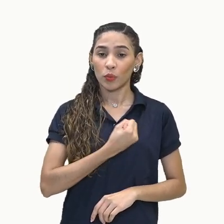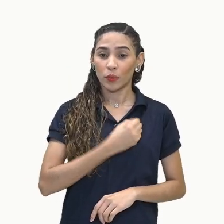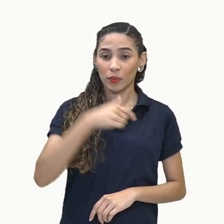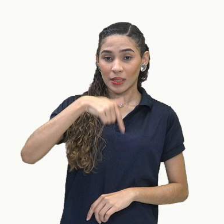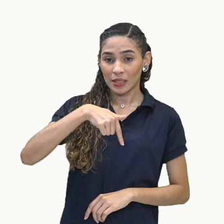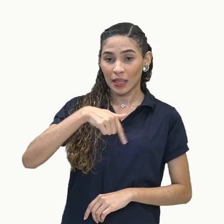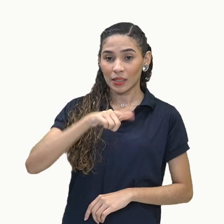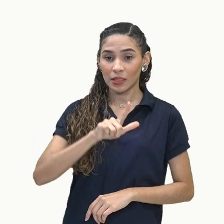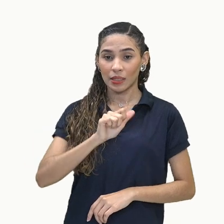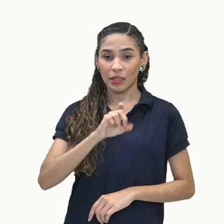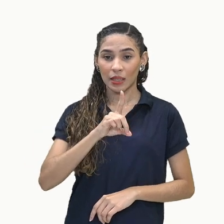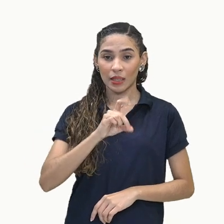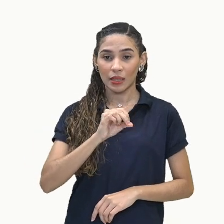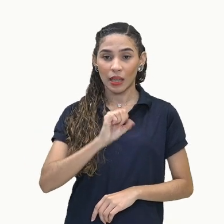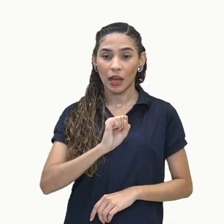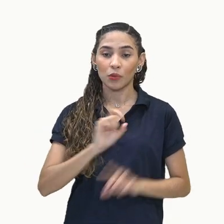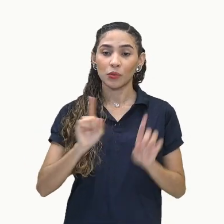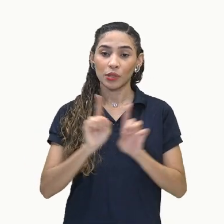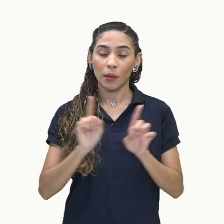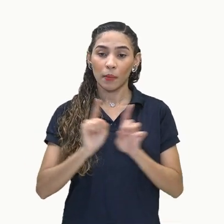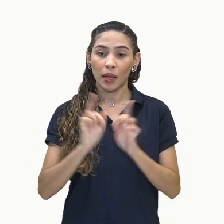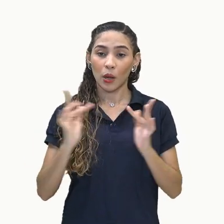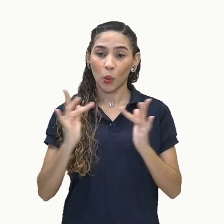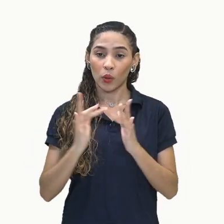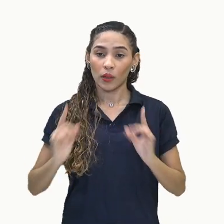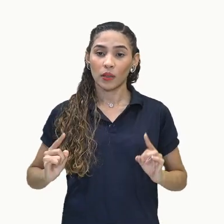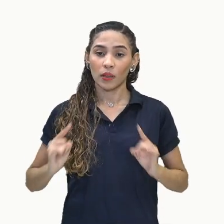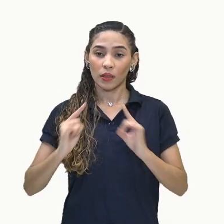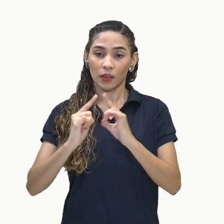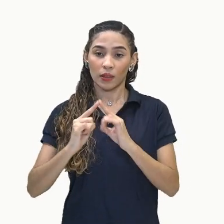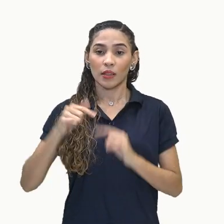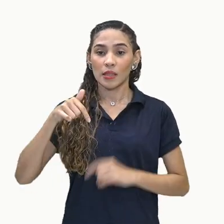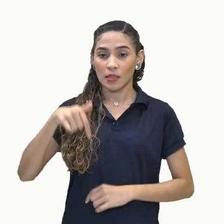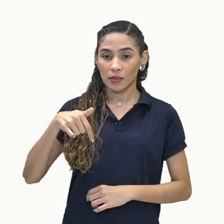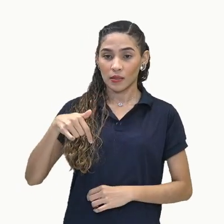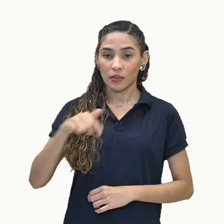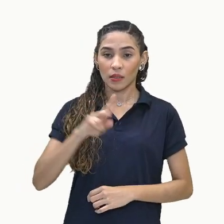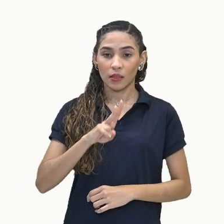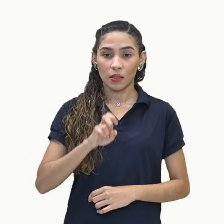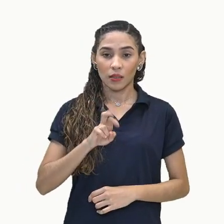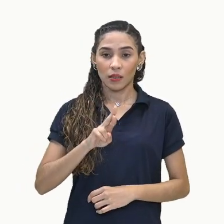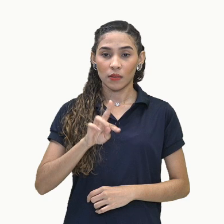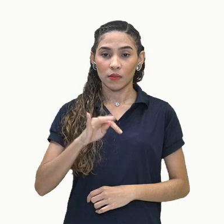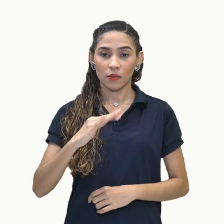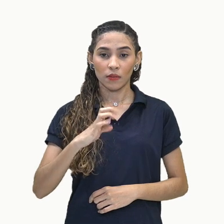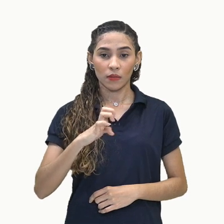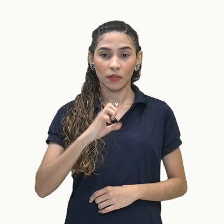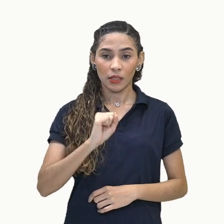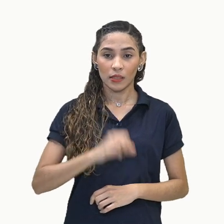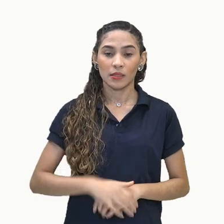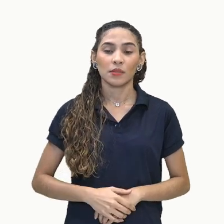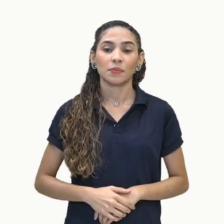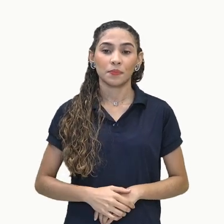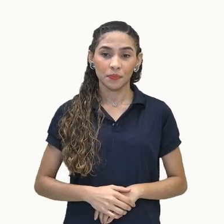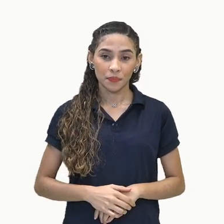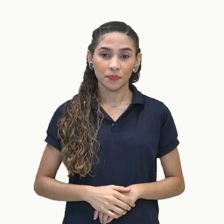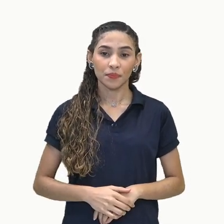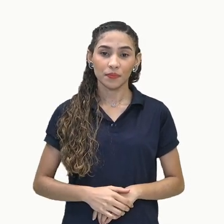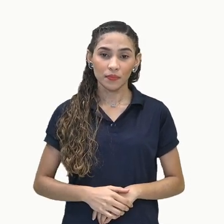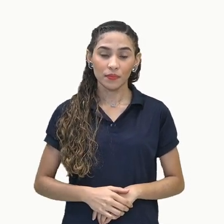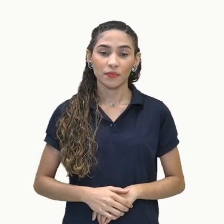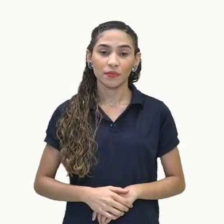e 7 vértices, tá? 7 vértices e 7 lados. É o